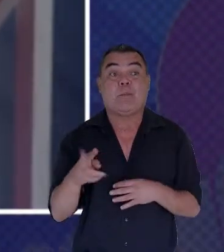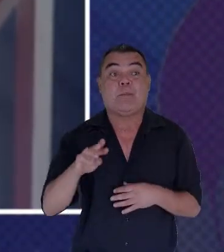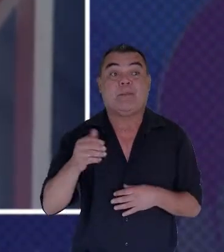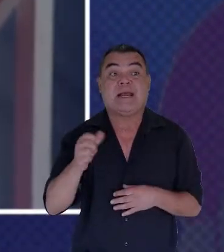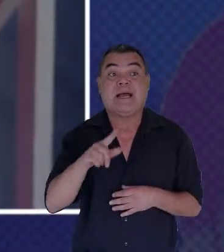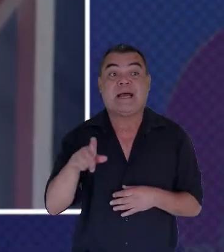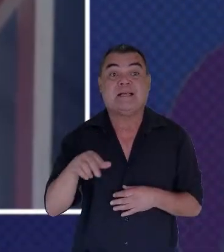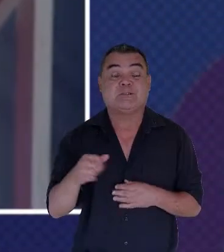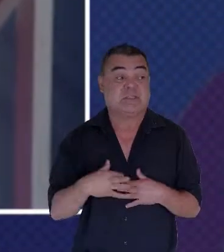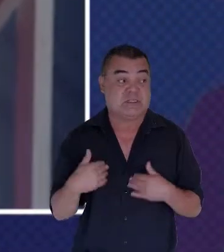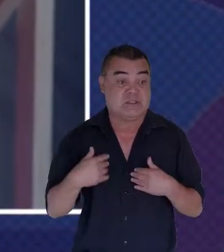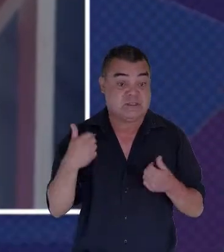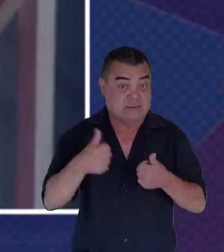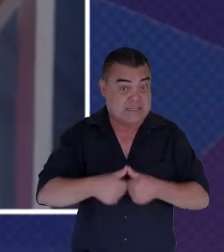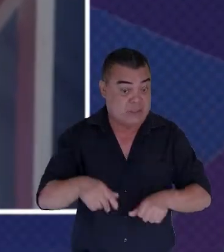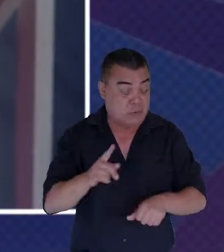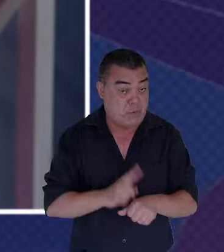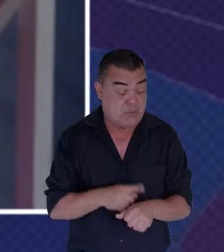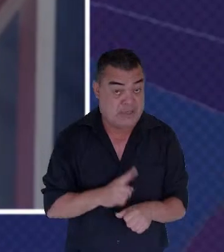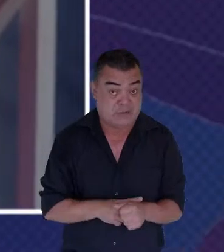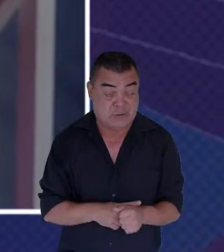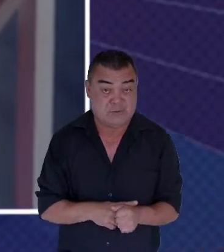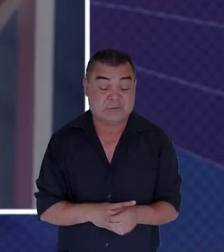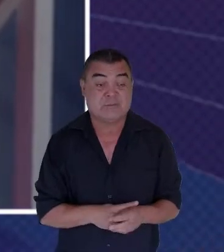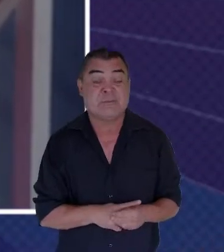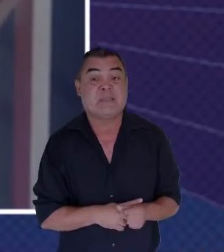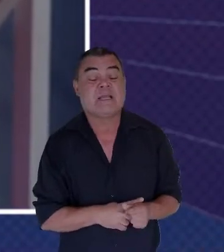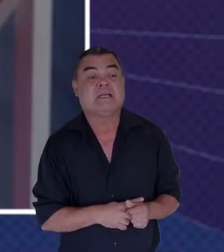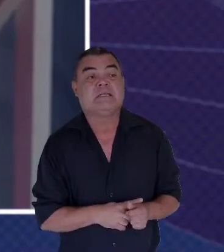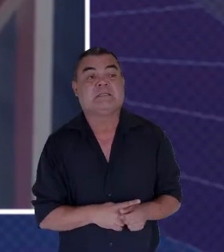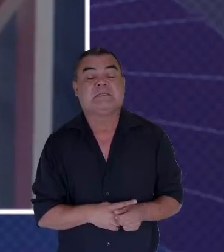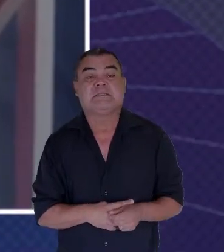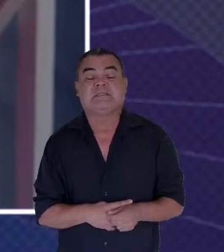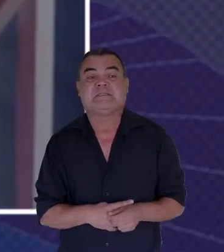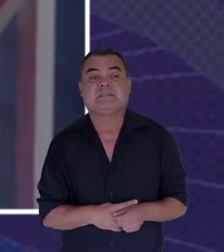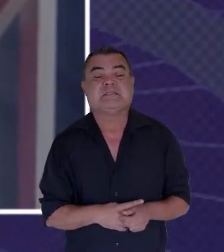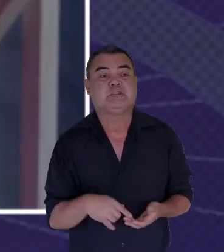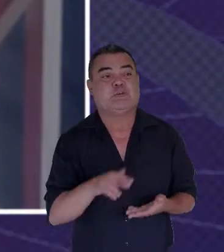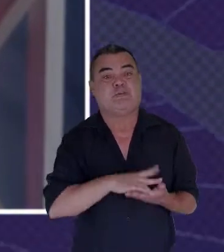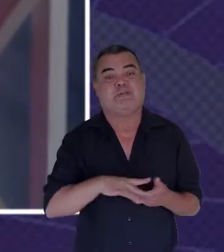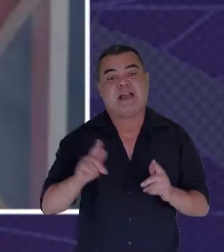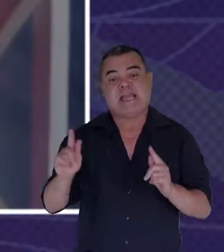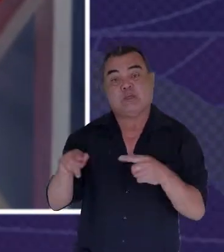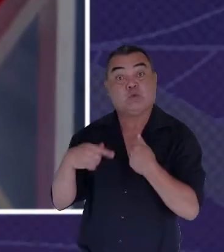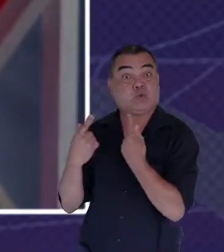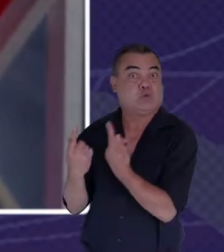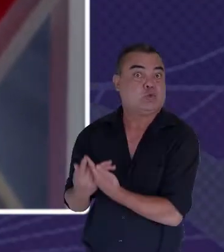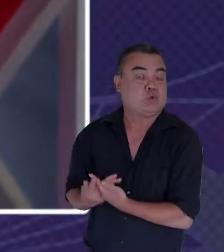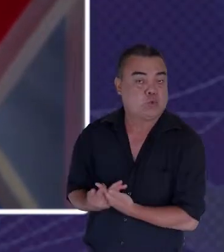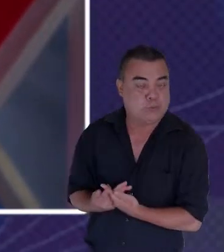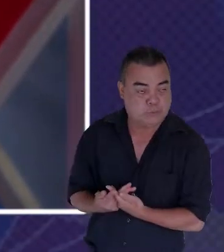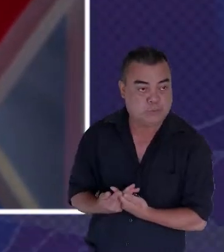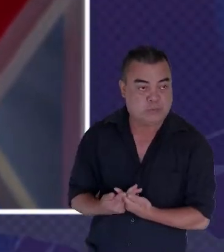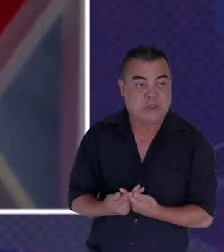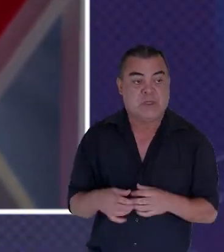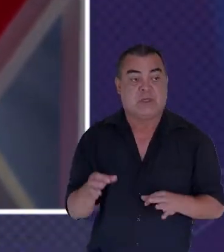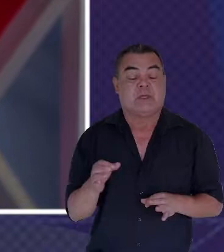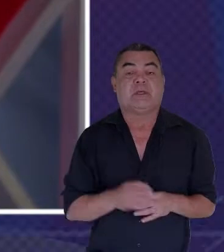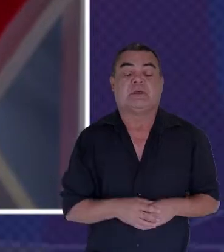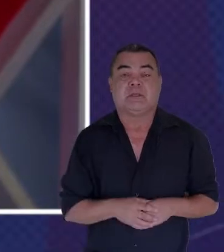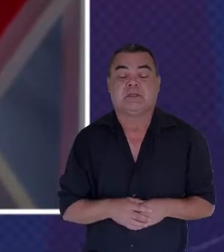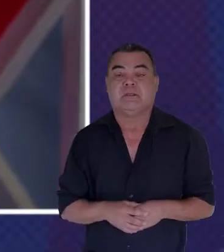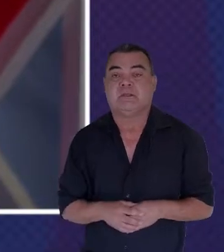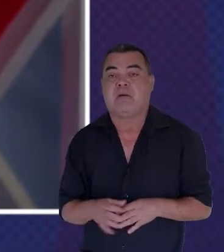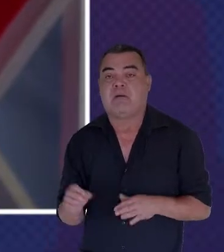a gente está no momento em que é vários grupos de organizações